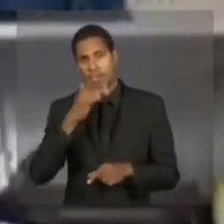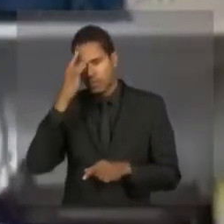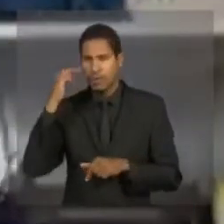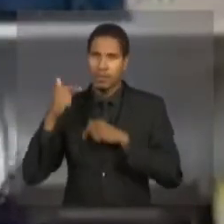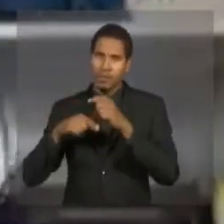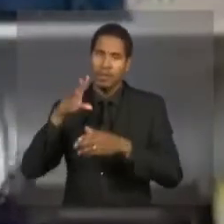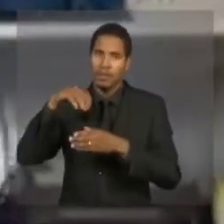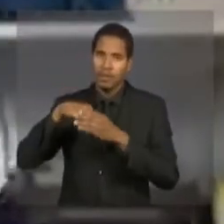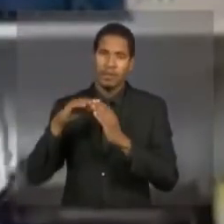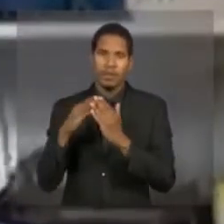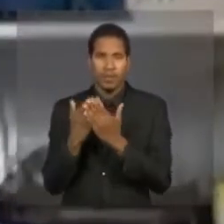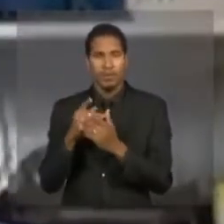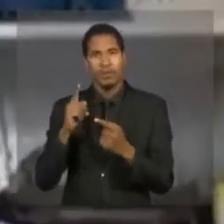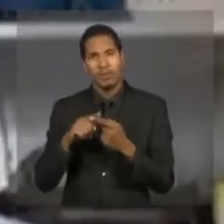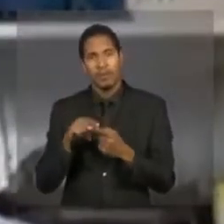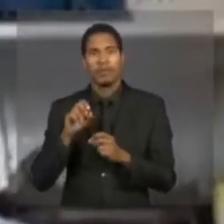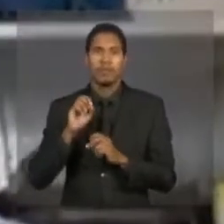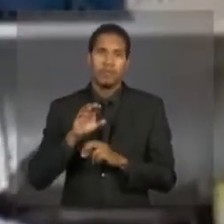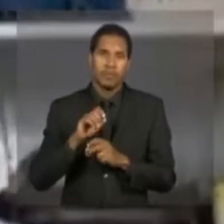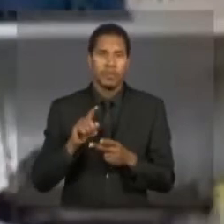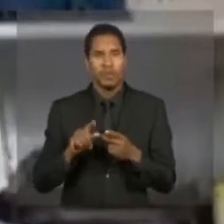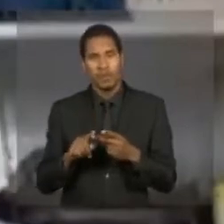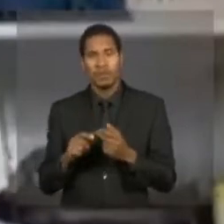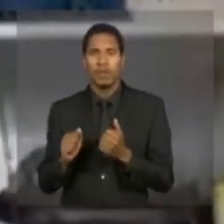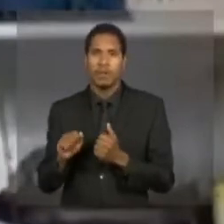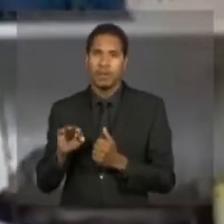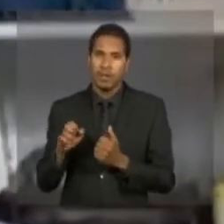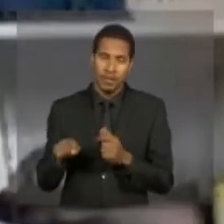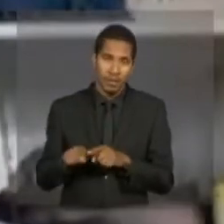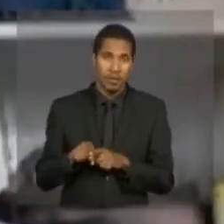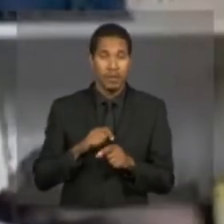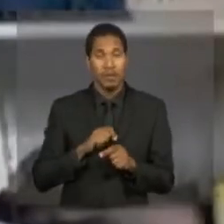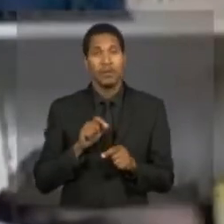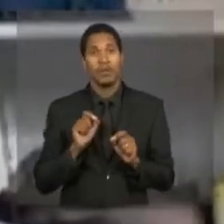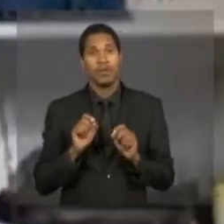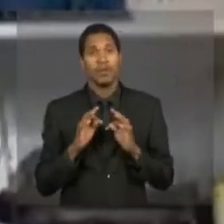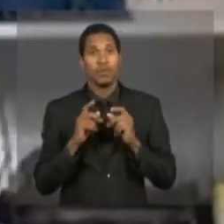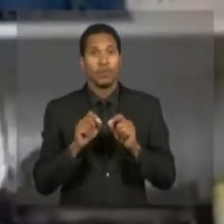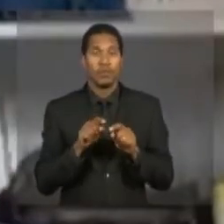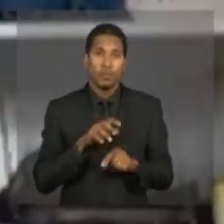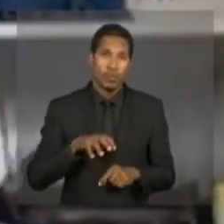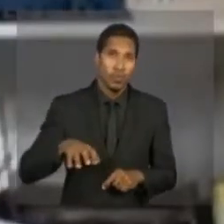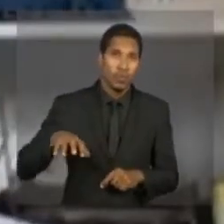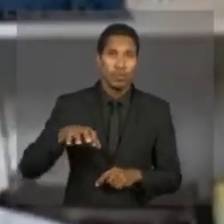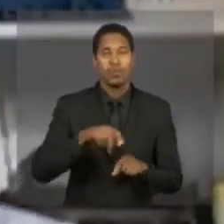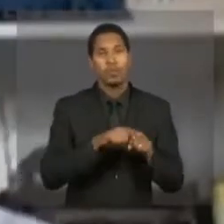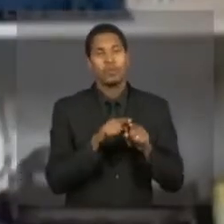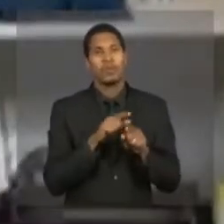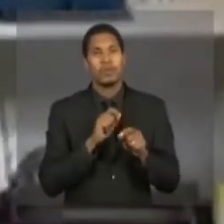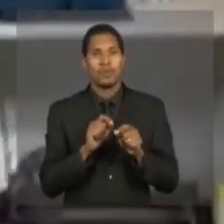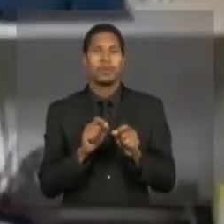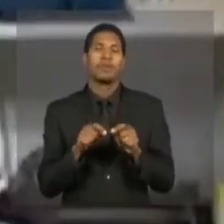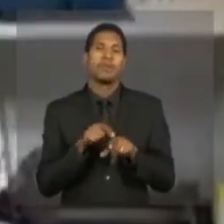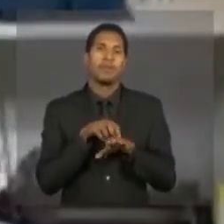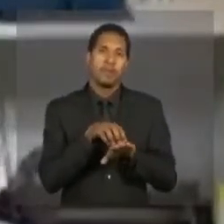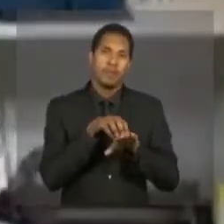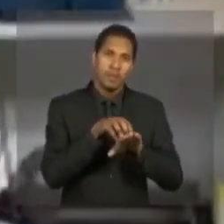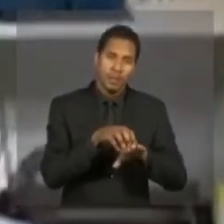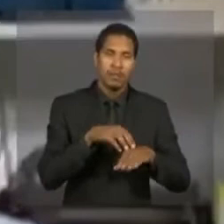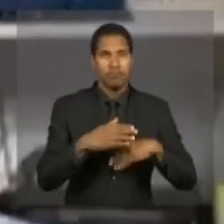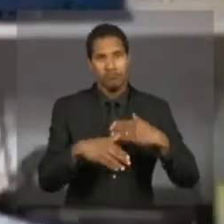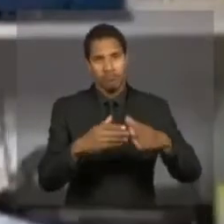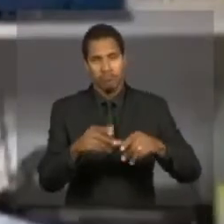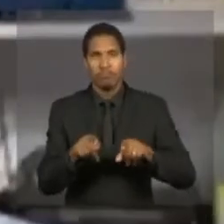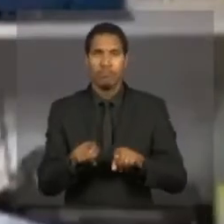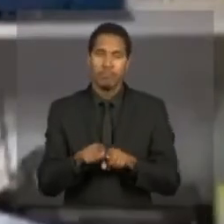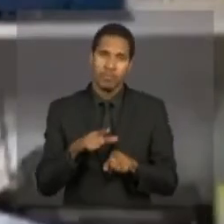escola, professores, profissionais de apoio, mas existe toda uma rede que se desencadeia, transporte escolar.